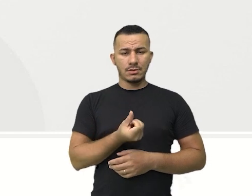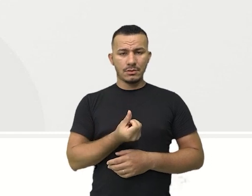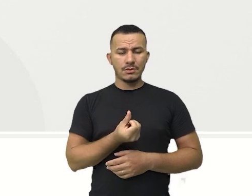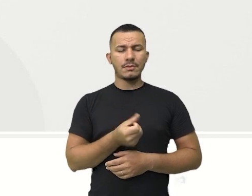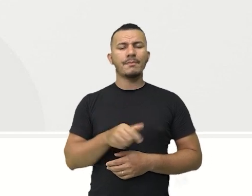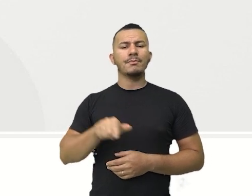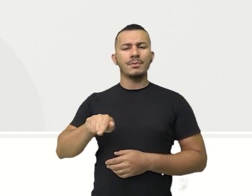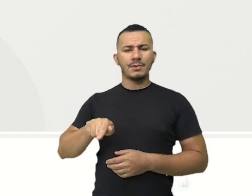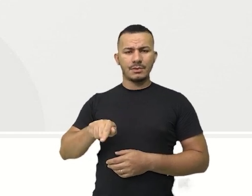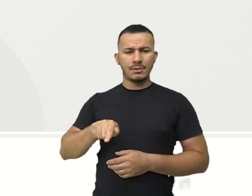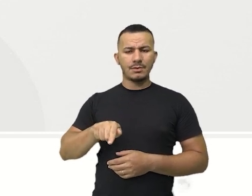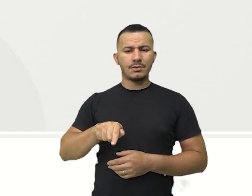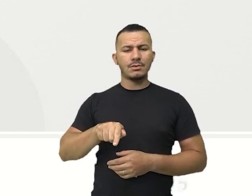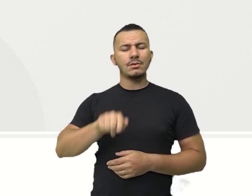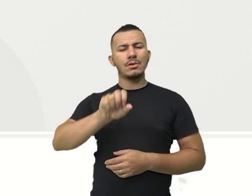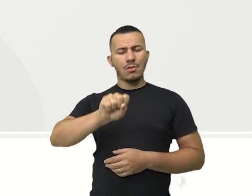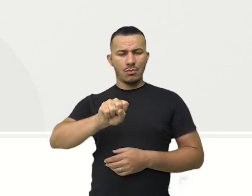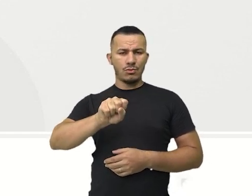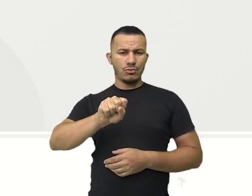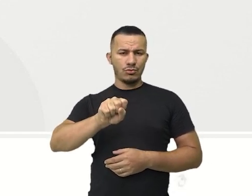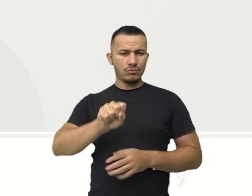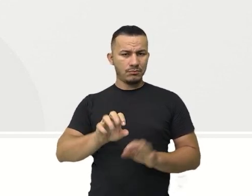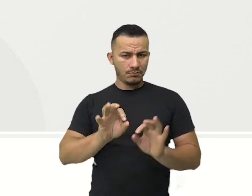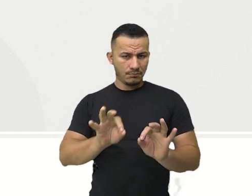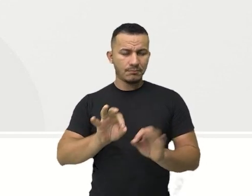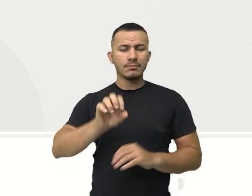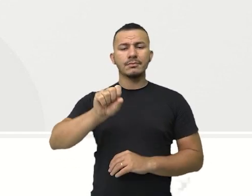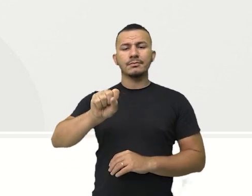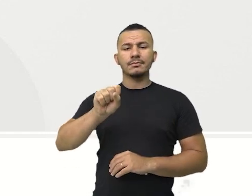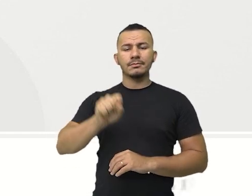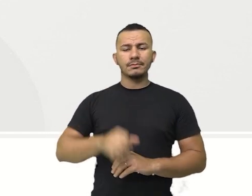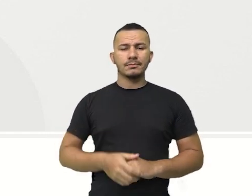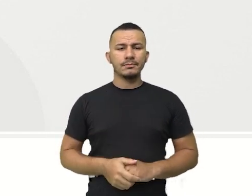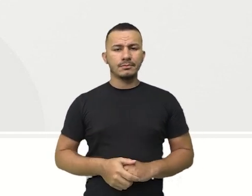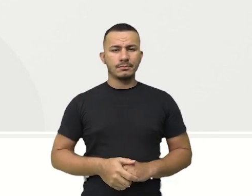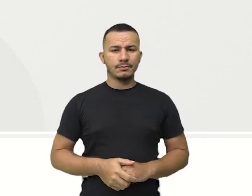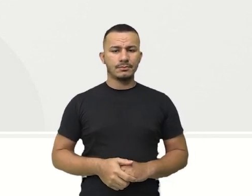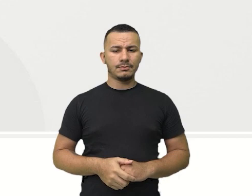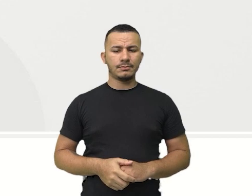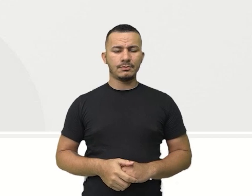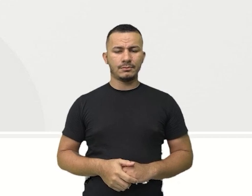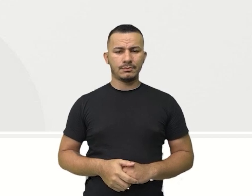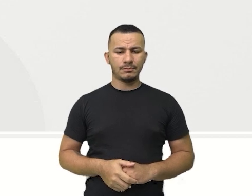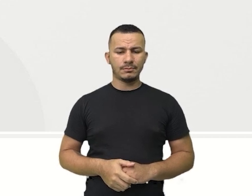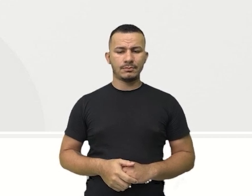6, 7, 8 partes. Tá legal? 8 partes foi dividido em